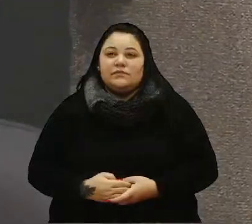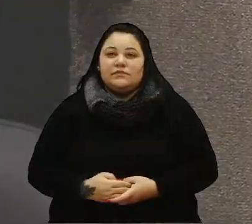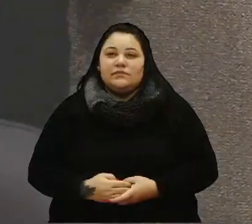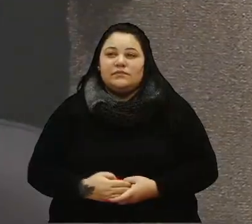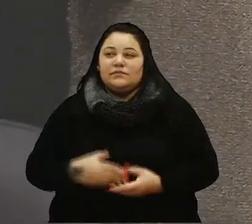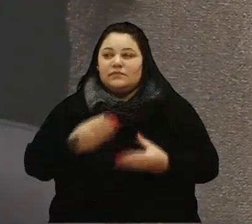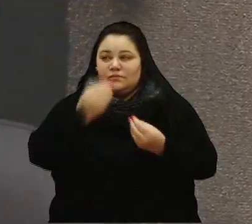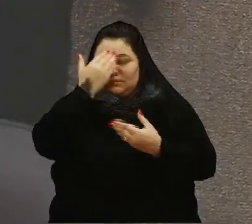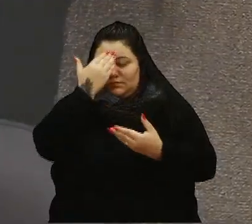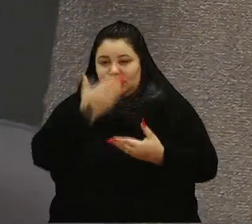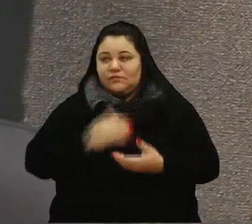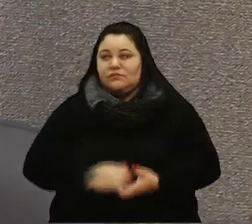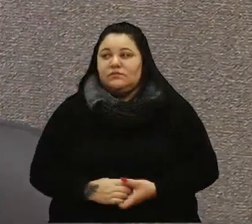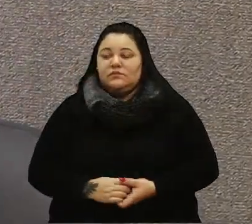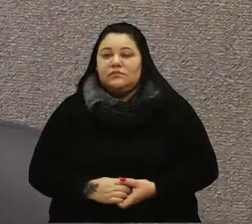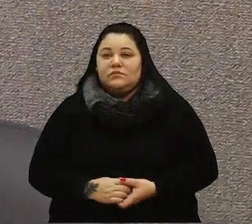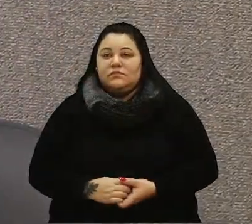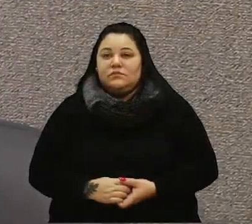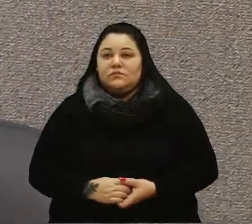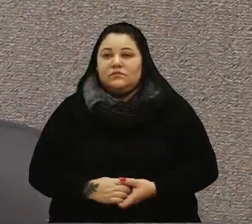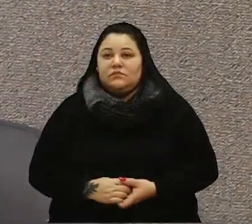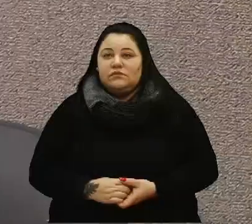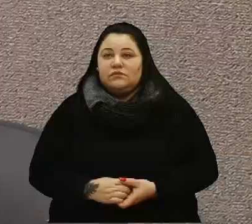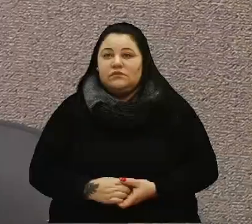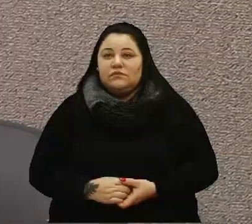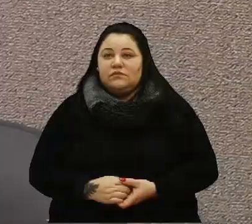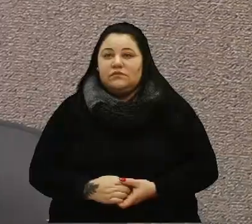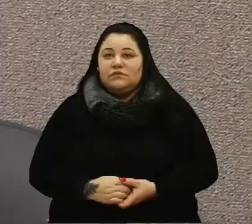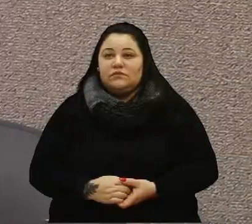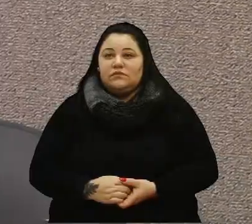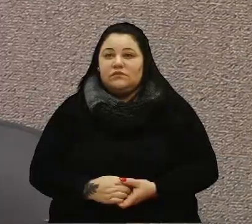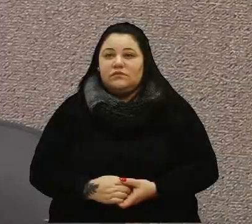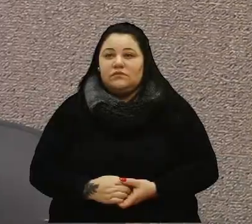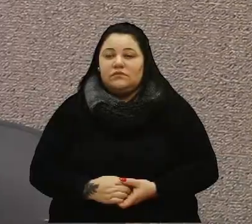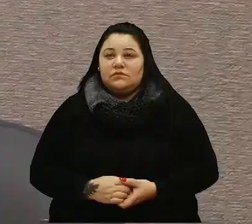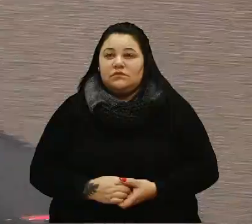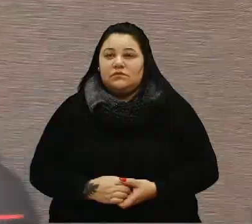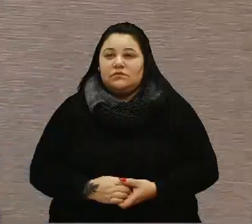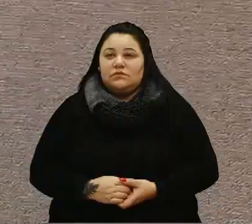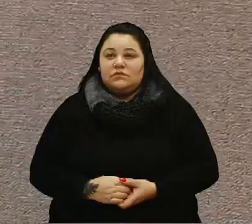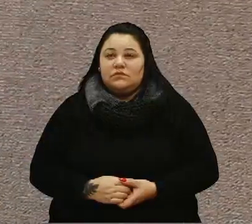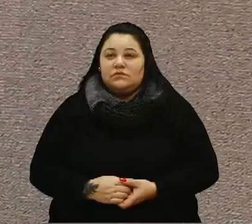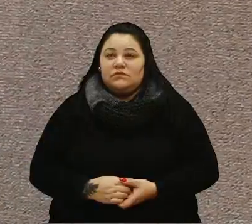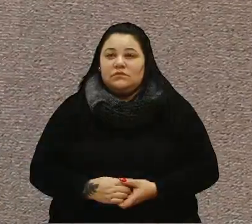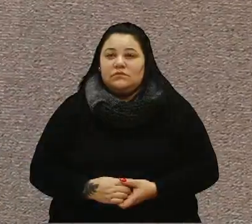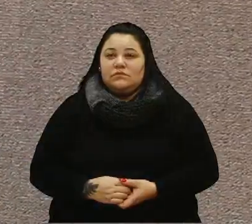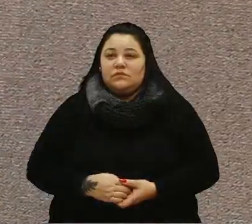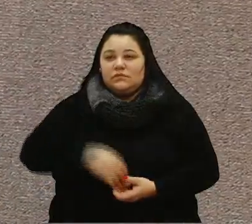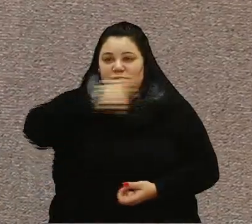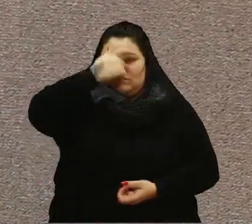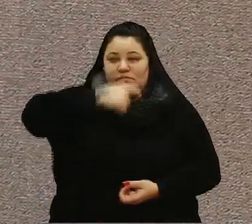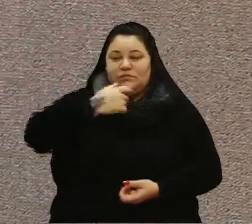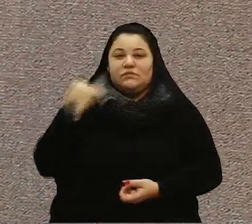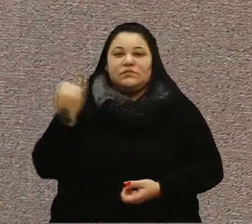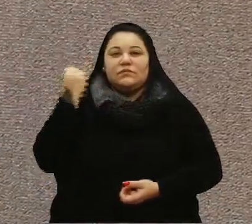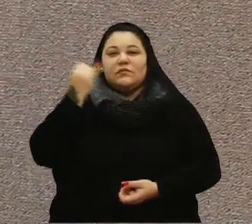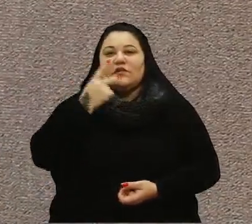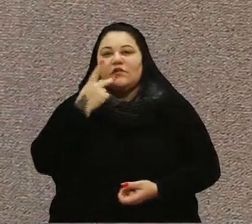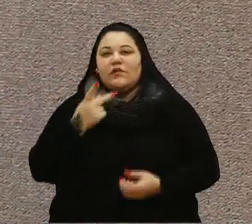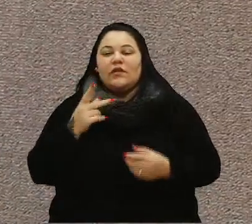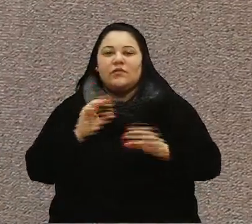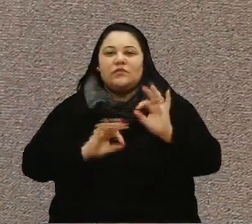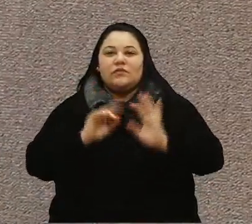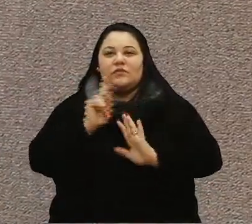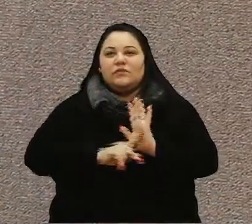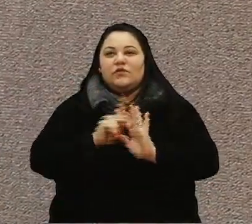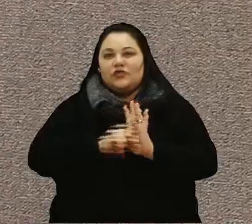Muito obrigada. Eu queria me manifestar, porque eu acho que é super importante que a gente fale sobre esse projeto, e